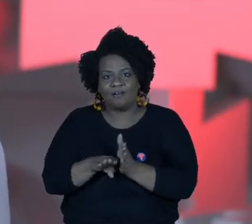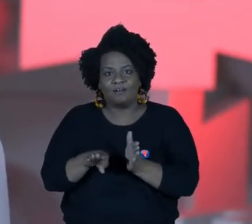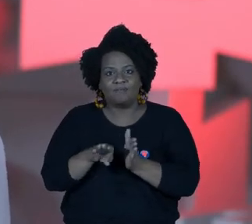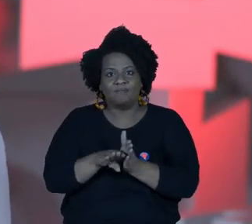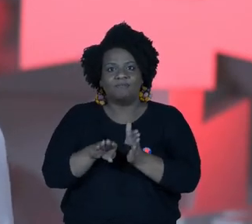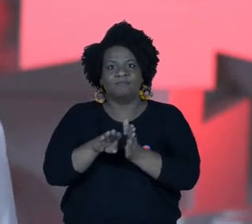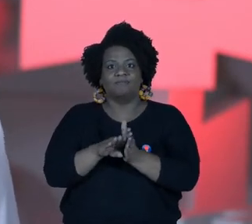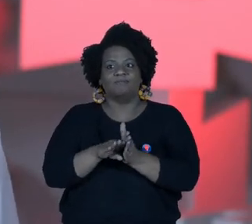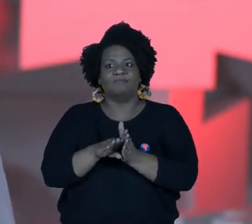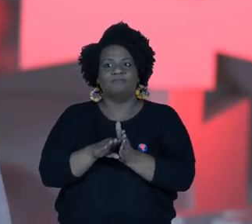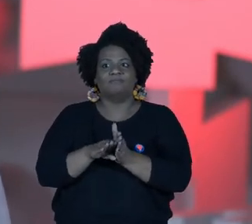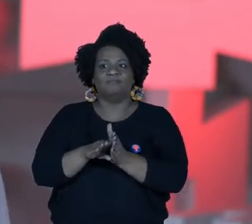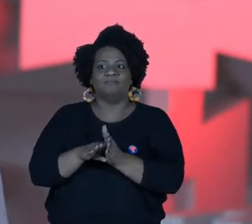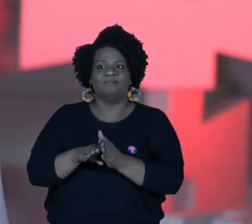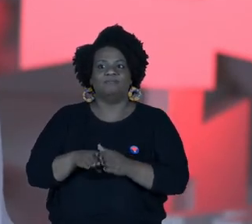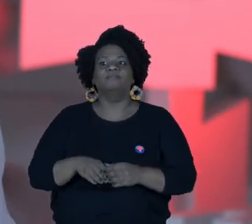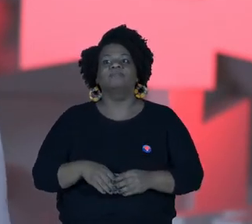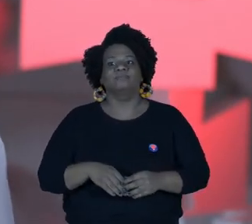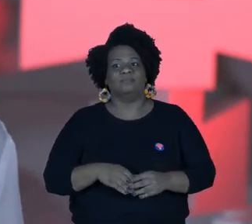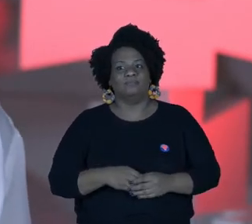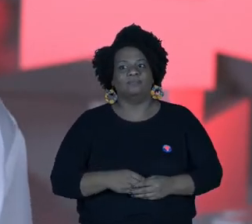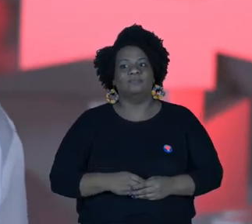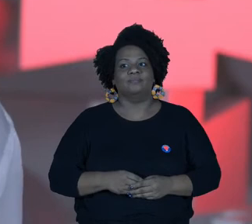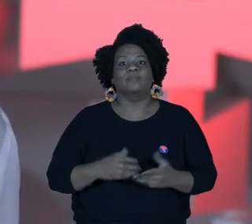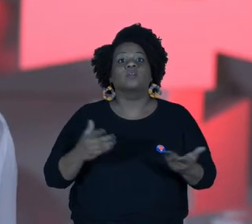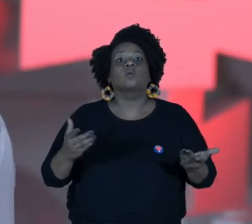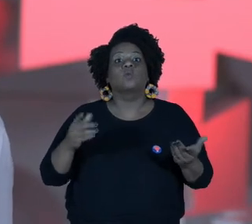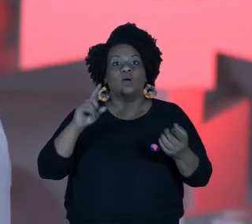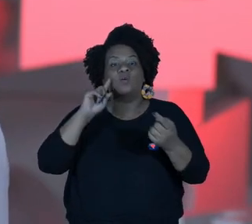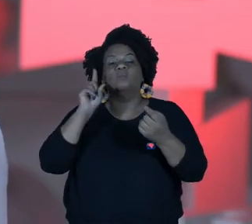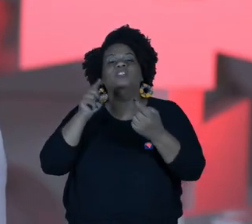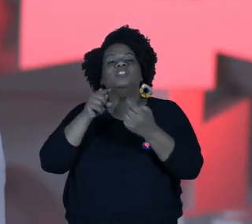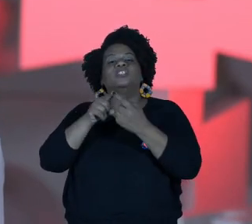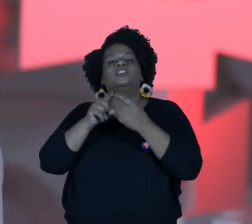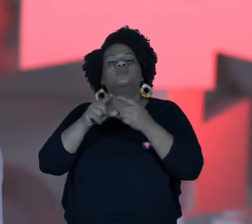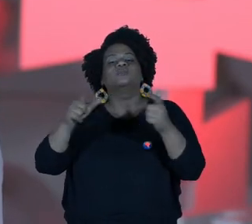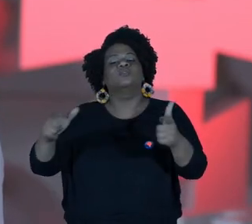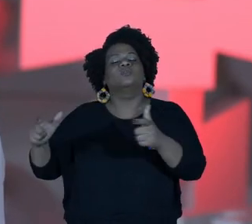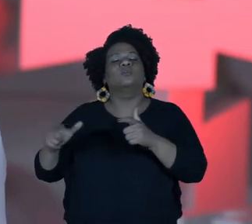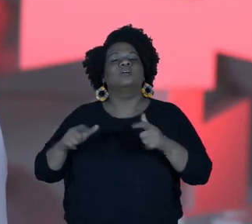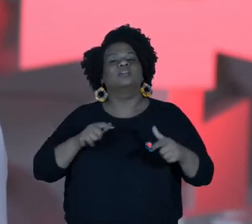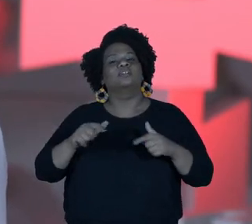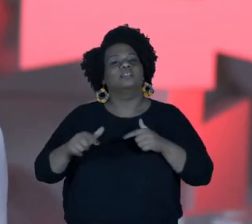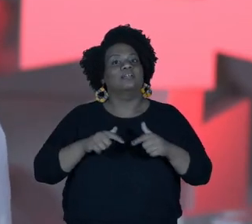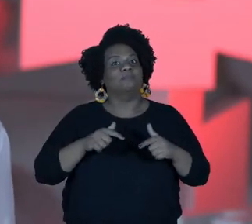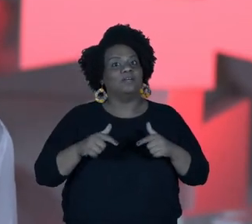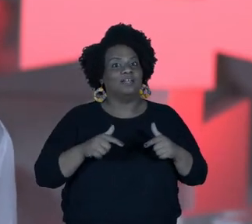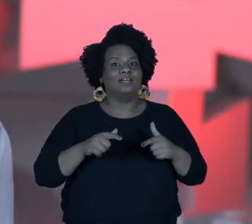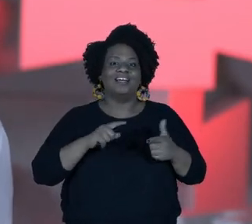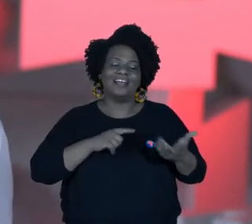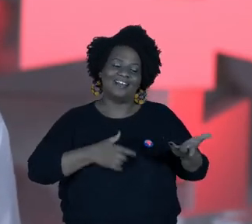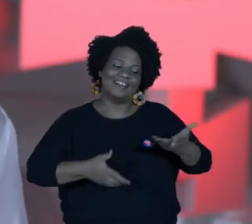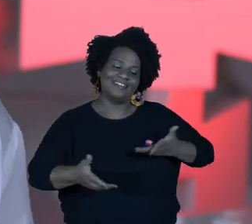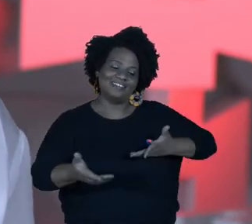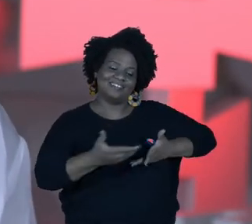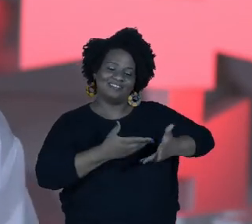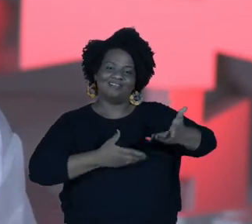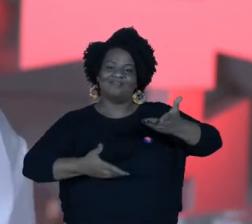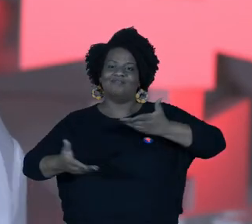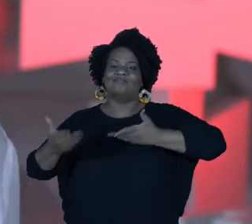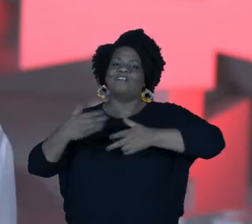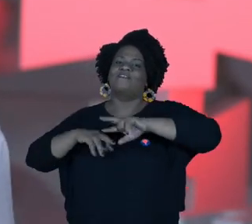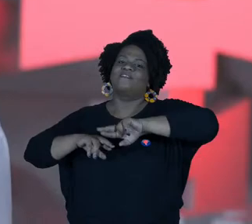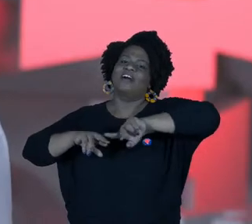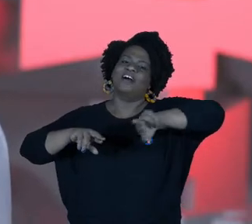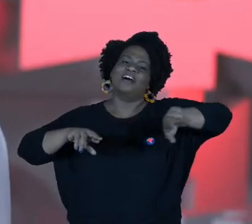comunidade. Qual é a perspectiva espacial desse trabalho? É o envolvimento